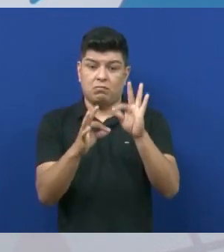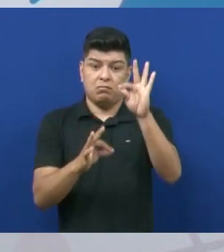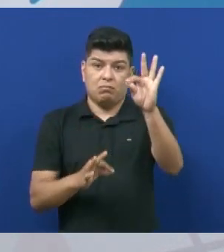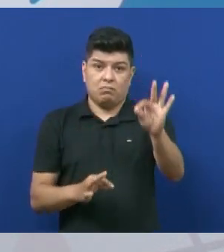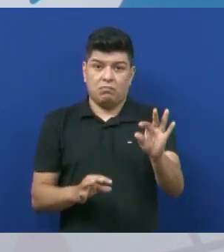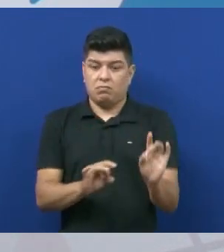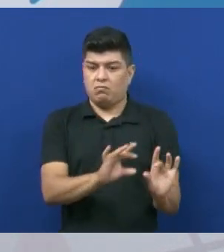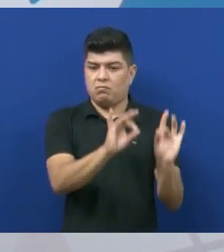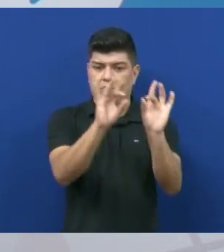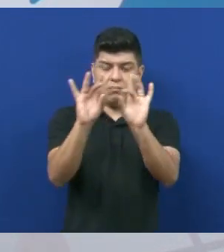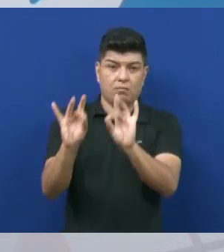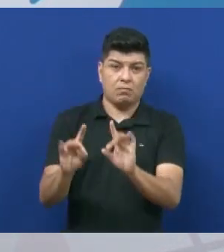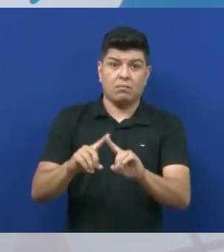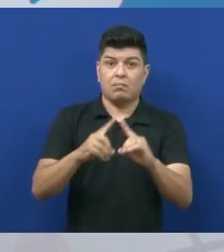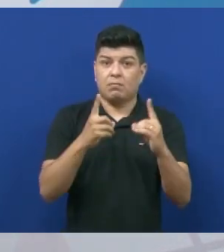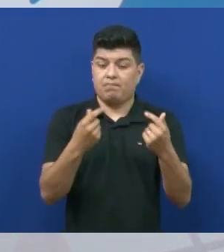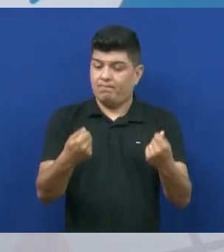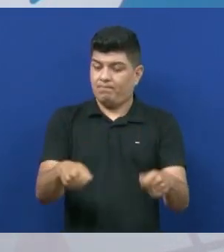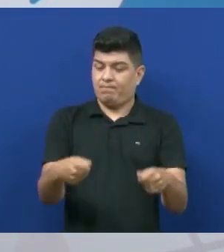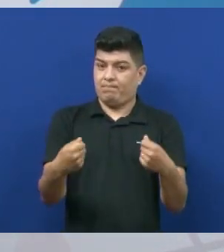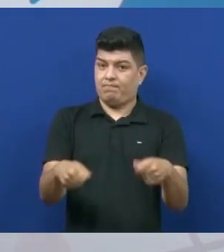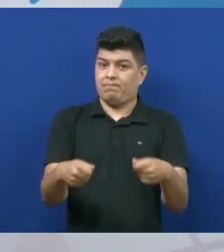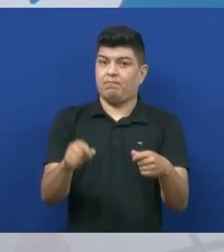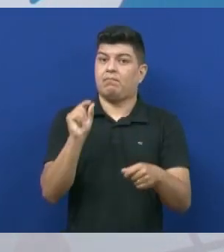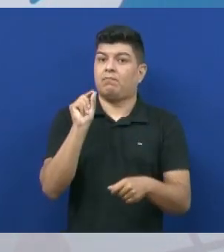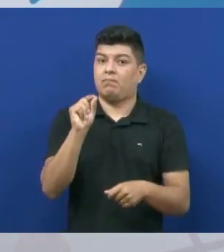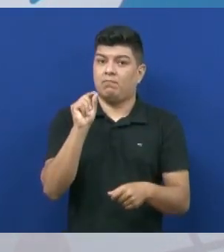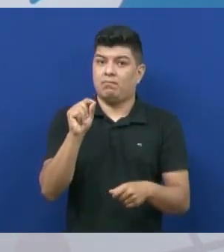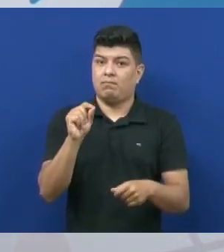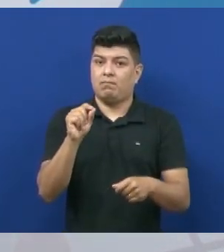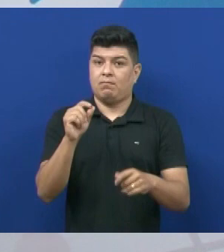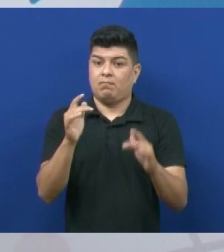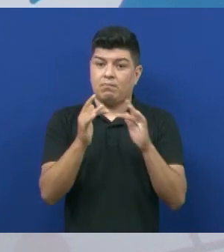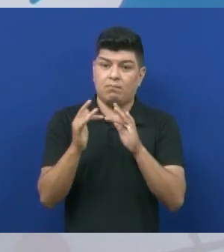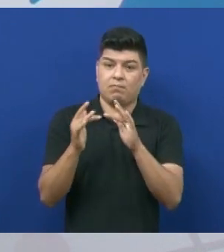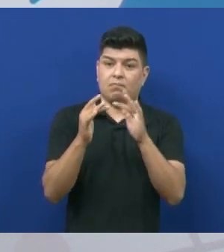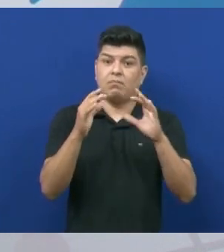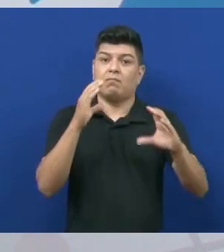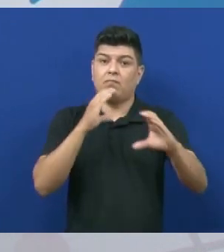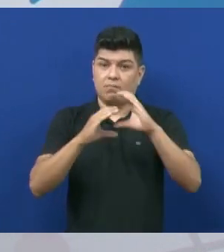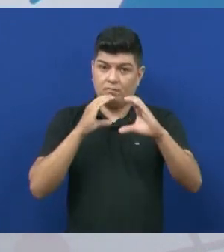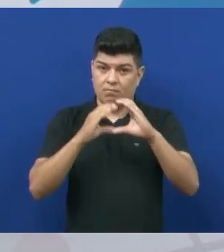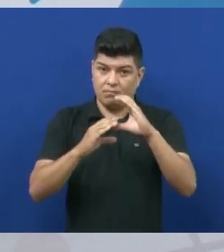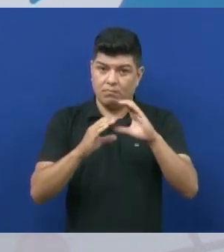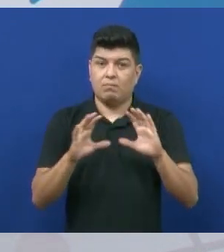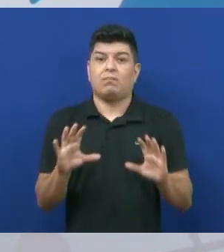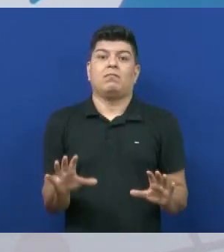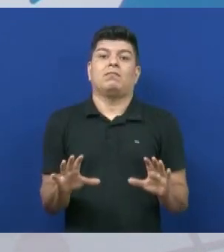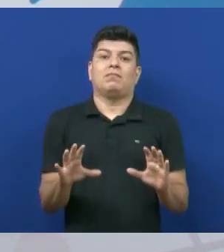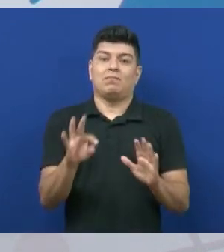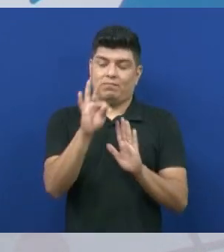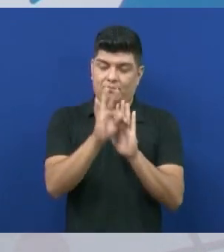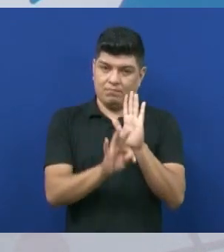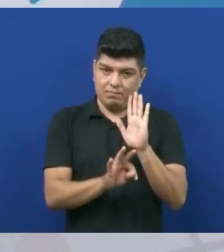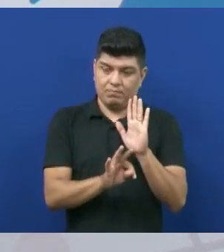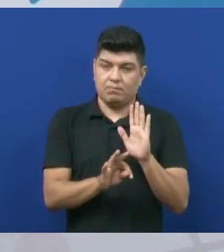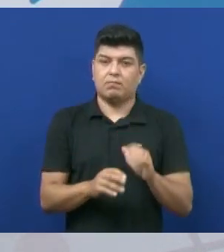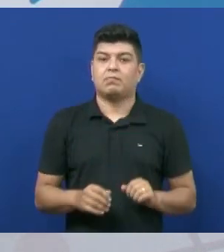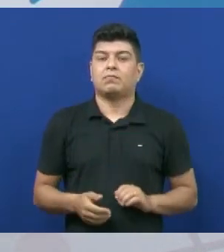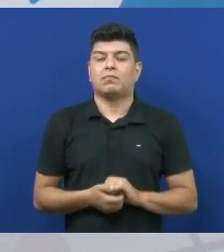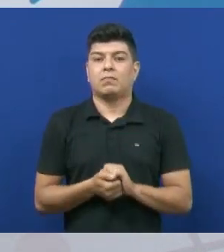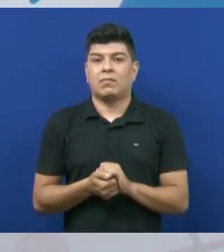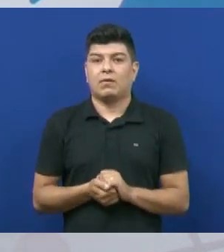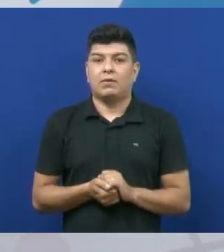extensão específica, mas ele precisa estabelecer uma interação comunicativa, e então é um texto.